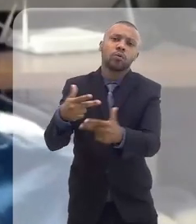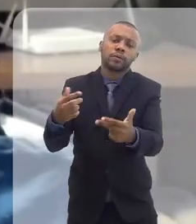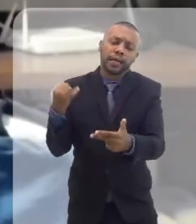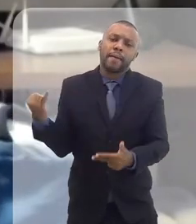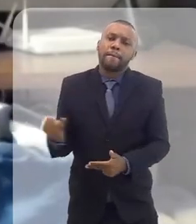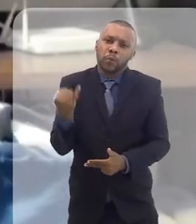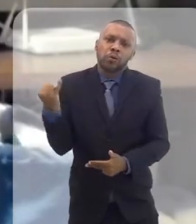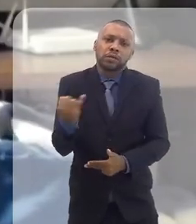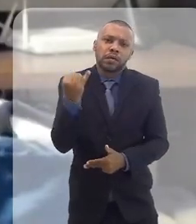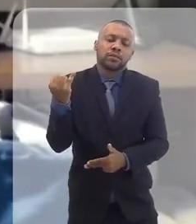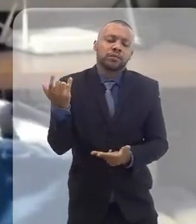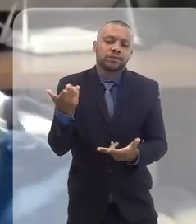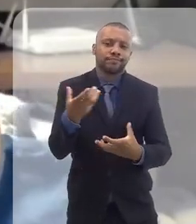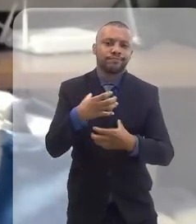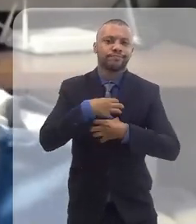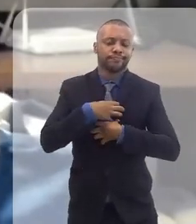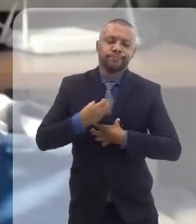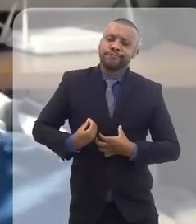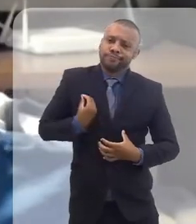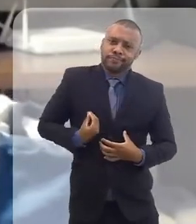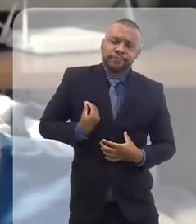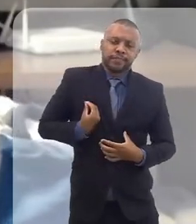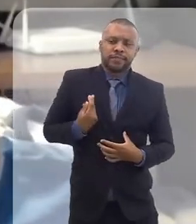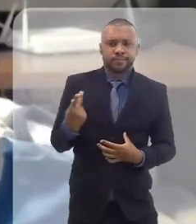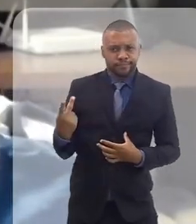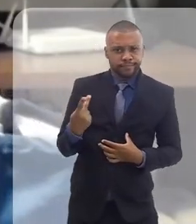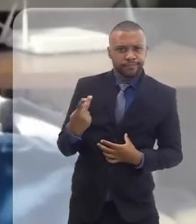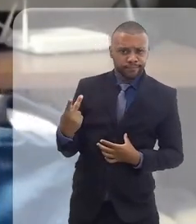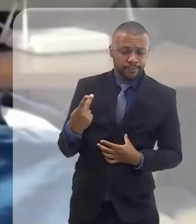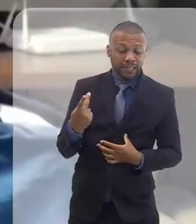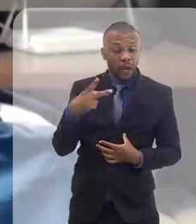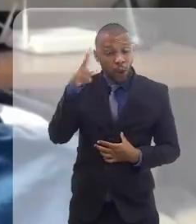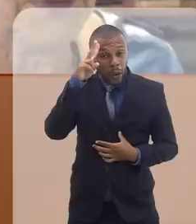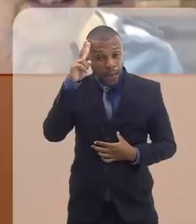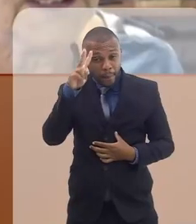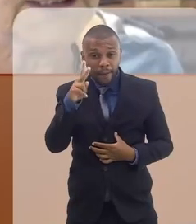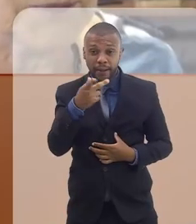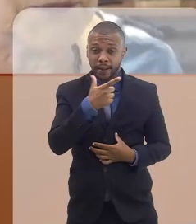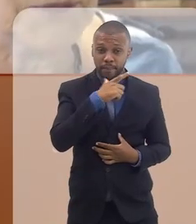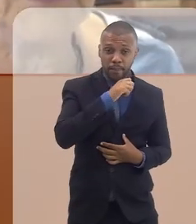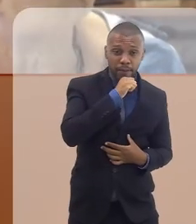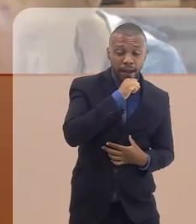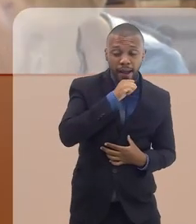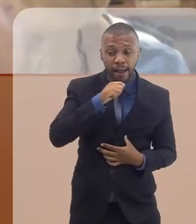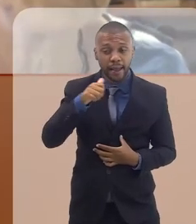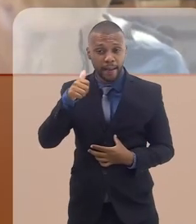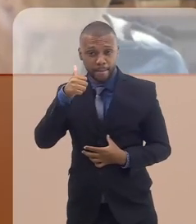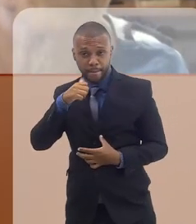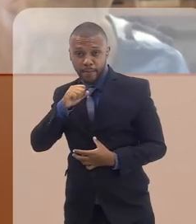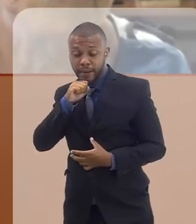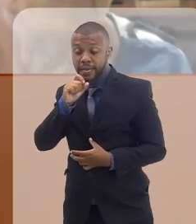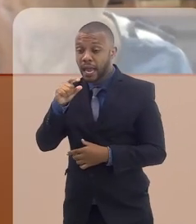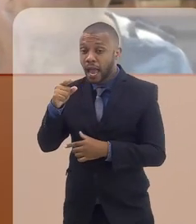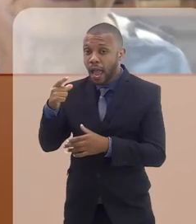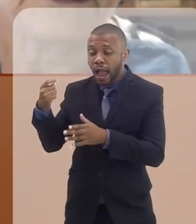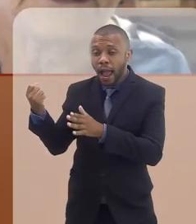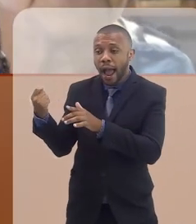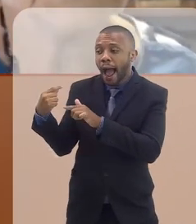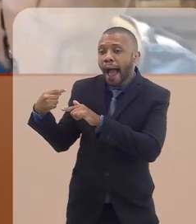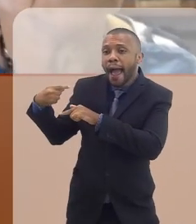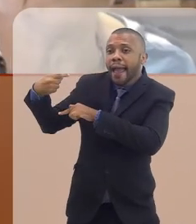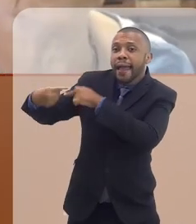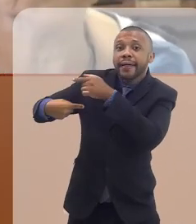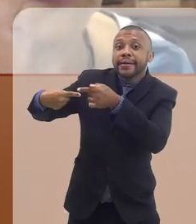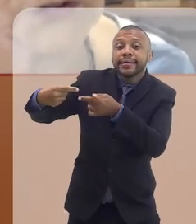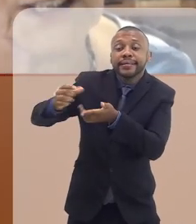é importante, que foi muito importante nas nossas vidas. O papai e a mamãe sempre diziam que a